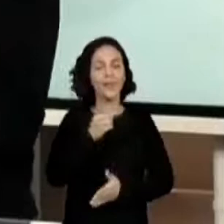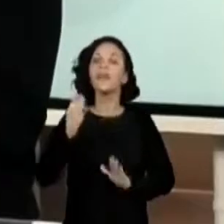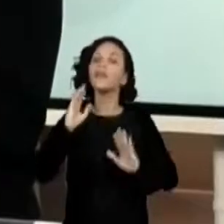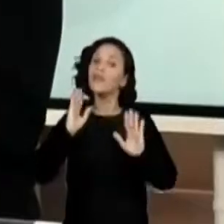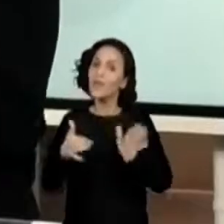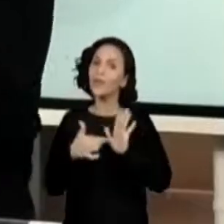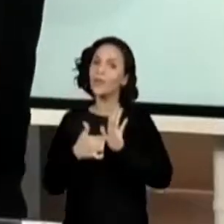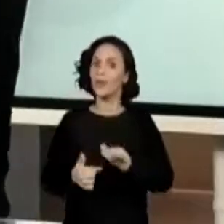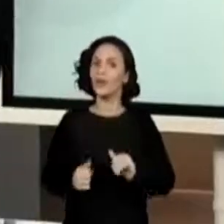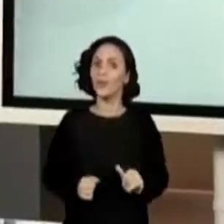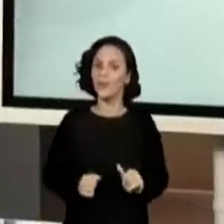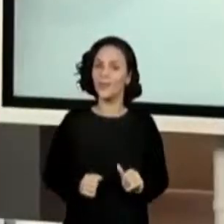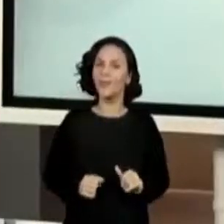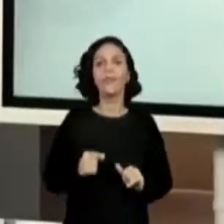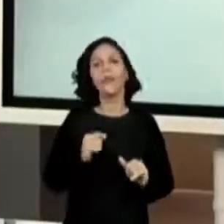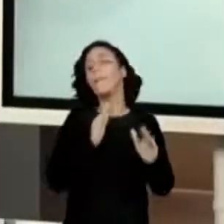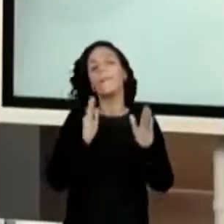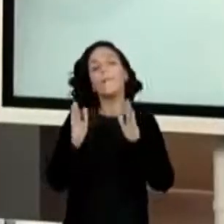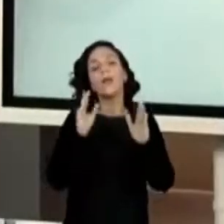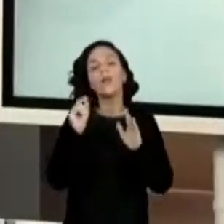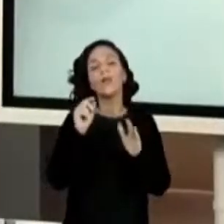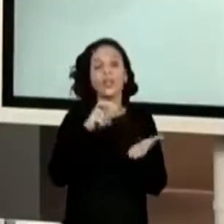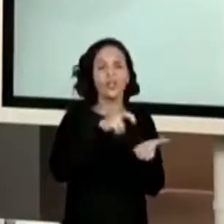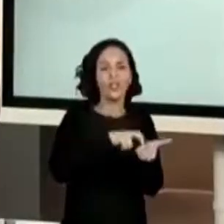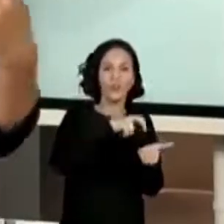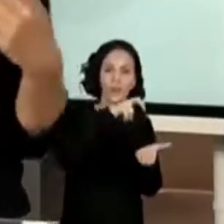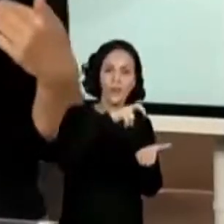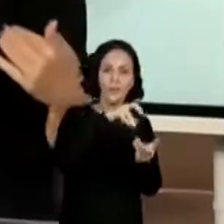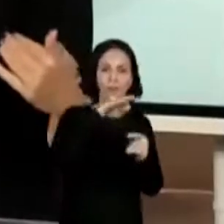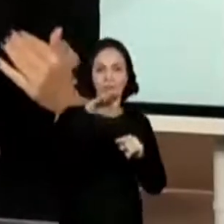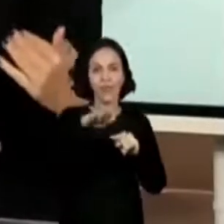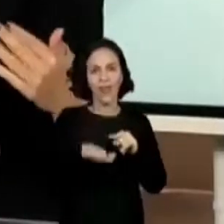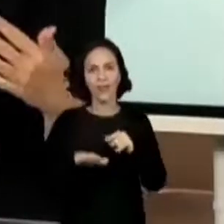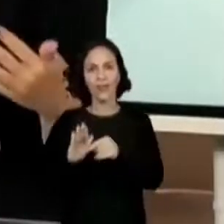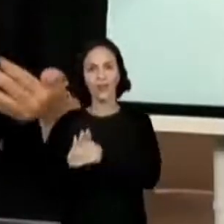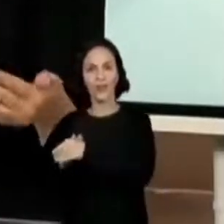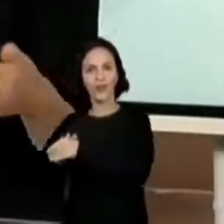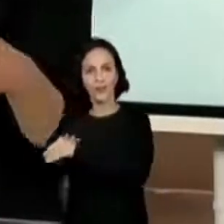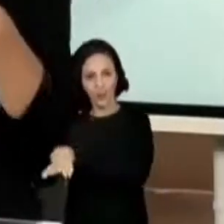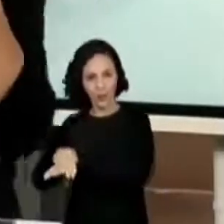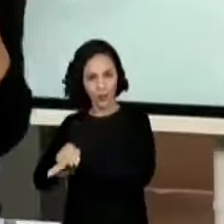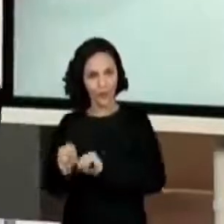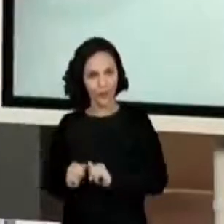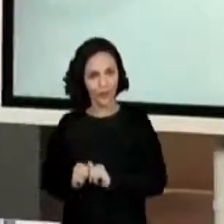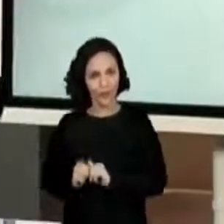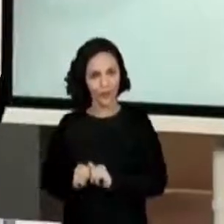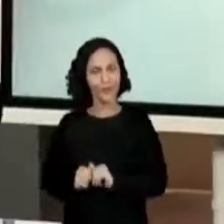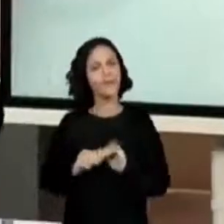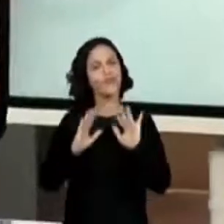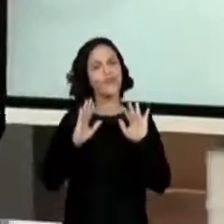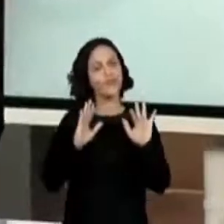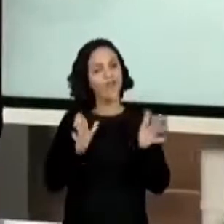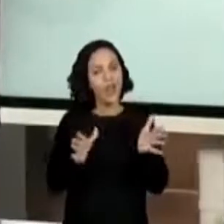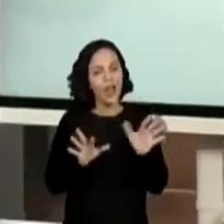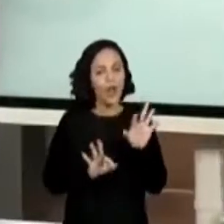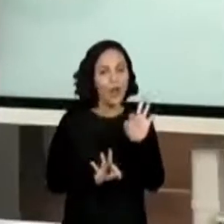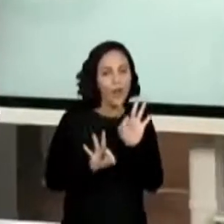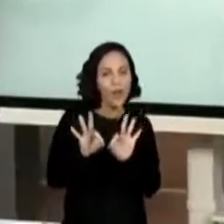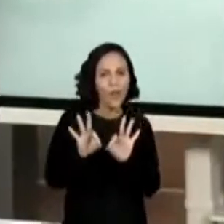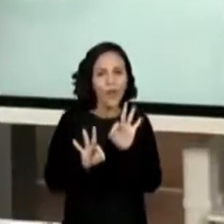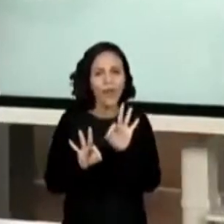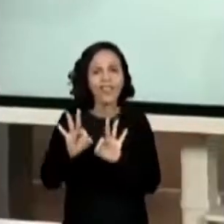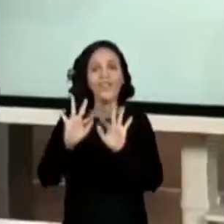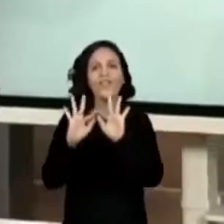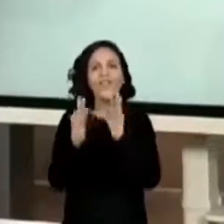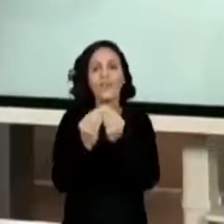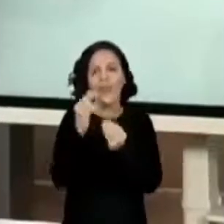falou disso, né? Período da manhã, período da tarde, período da noite. Tinha toda uma organização na